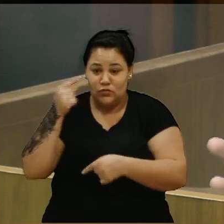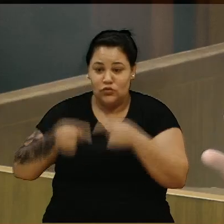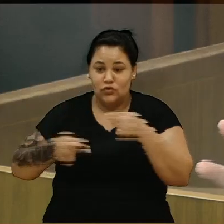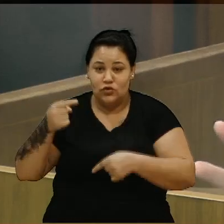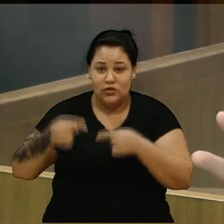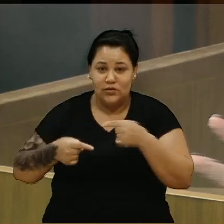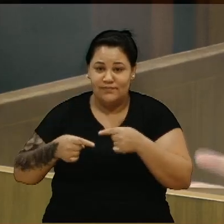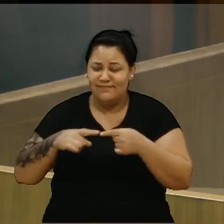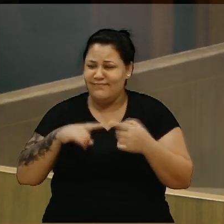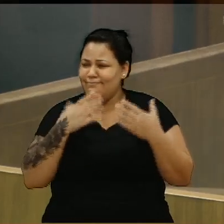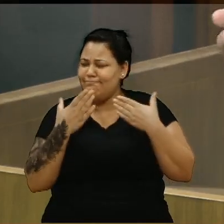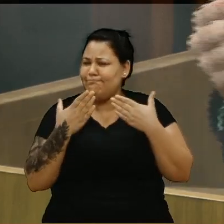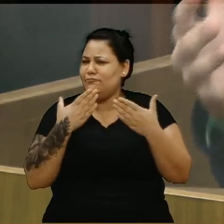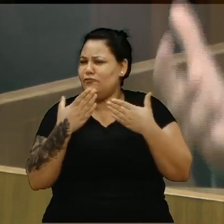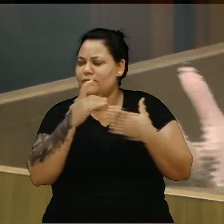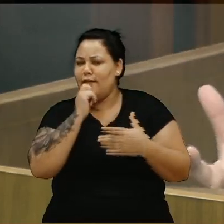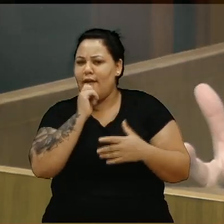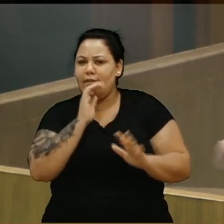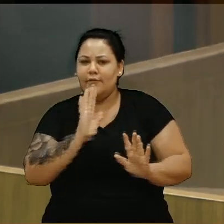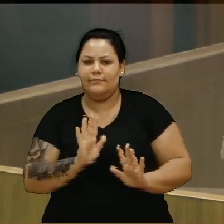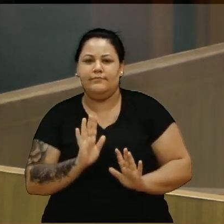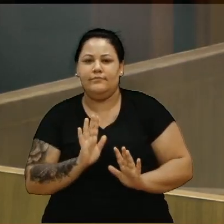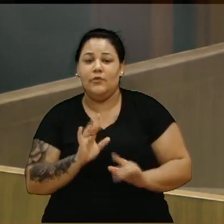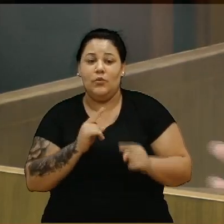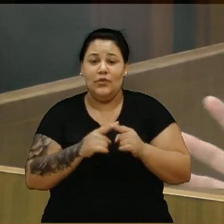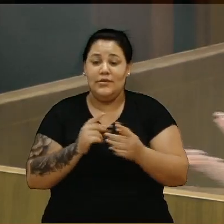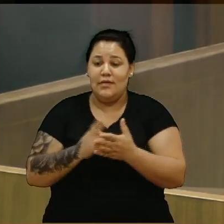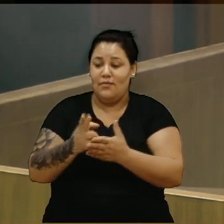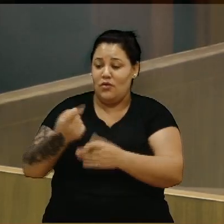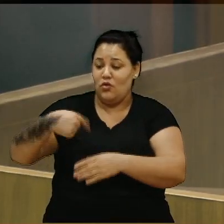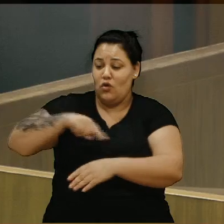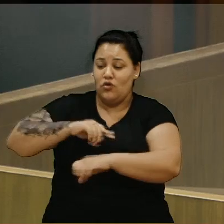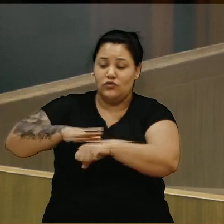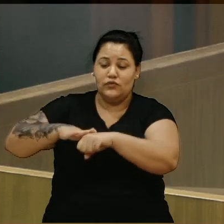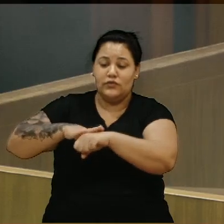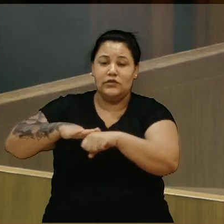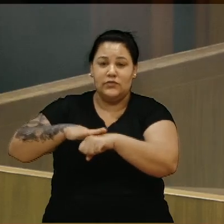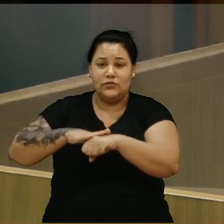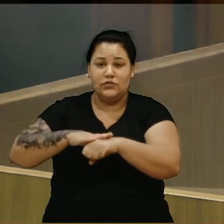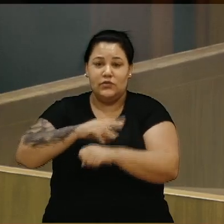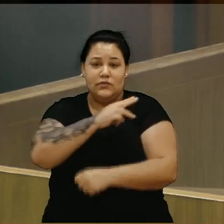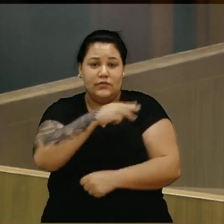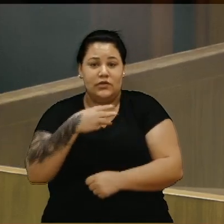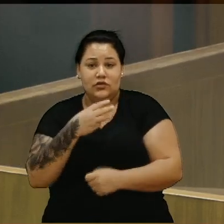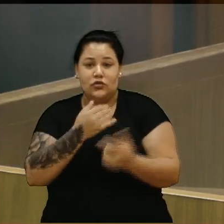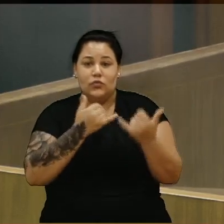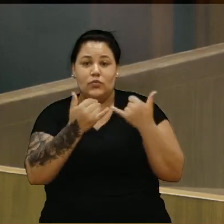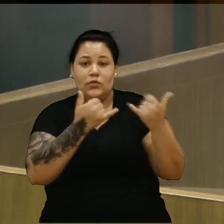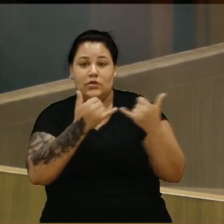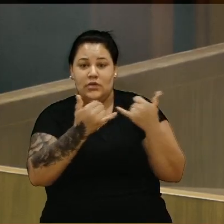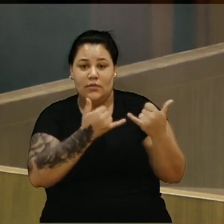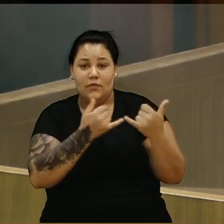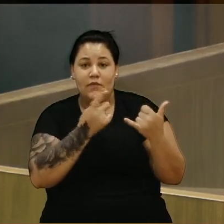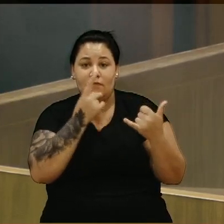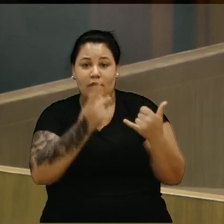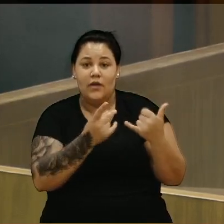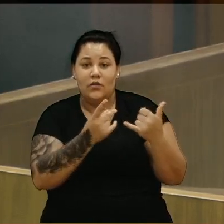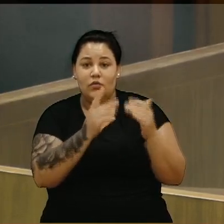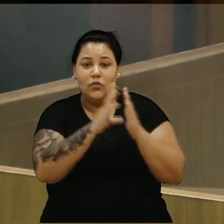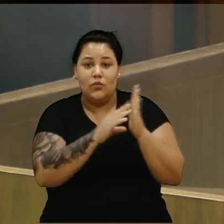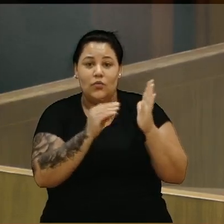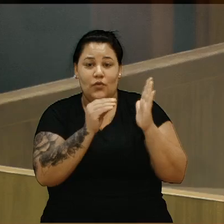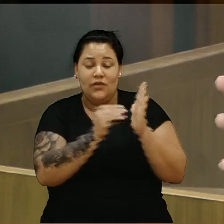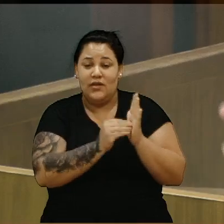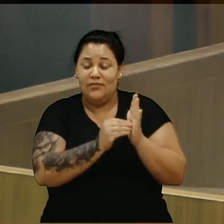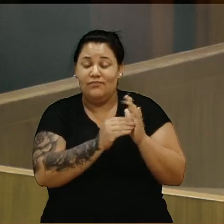minhas dúvidas, né? Porque toda vez que a gente dialoga com a Visart, por exemplo, dizem que o atual modelo para eles também está